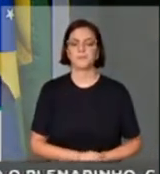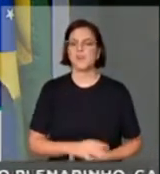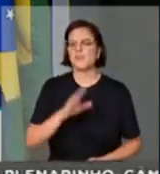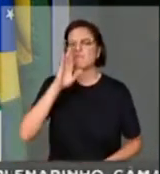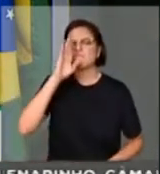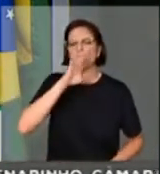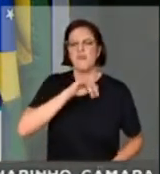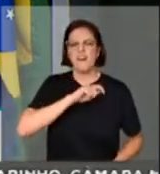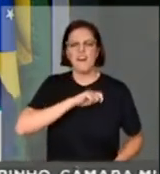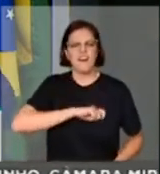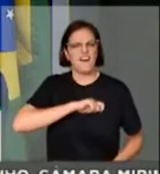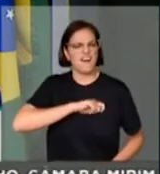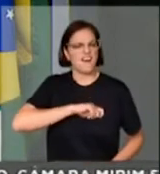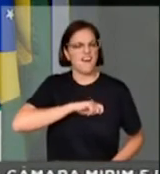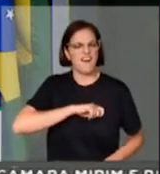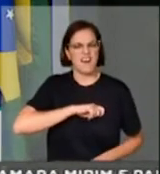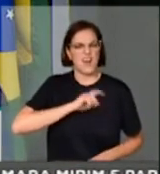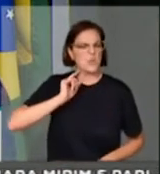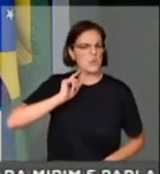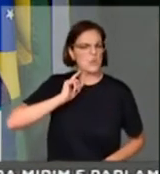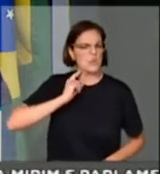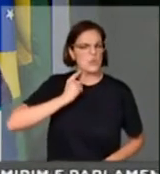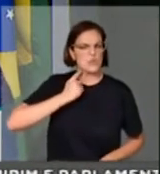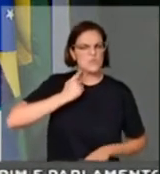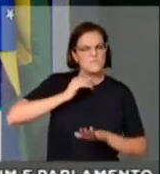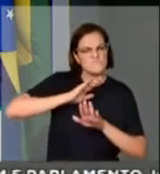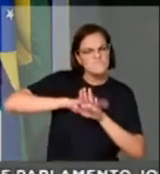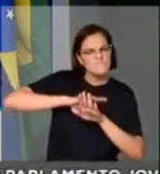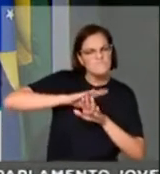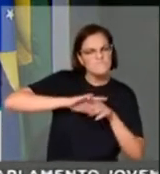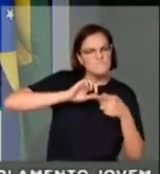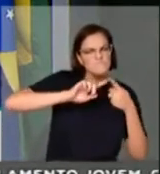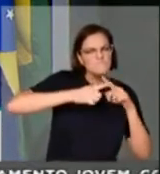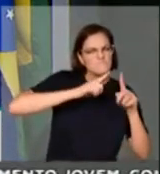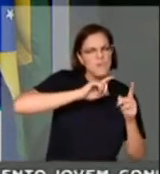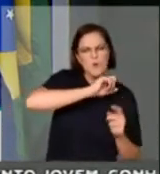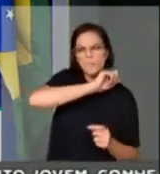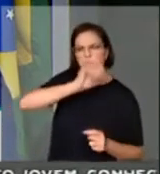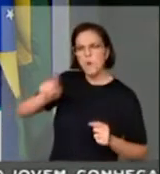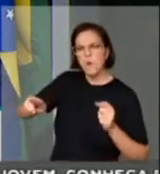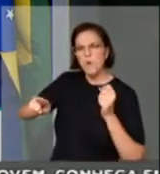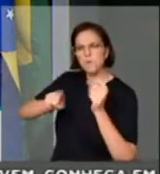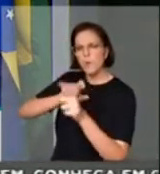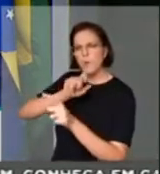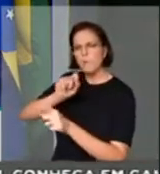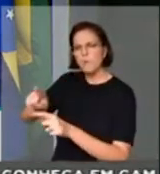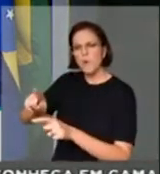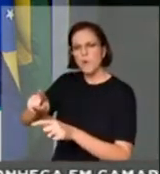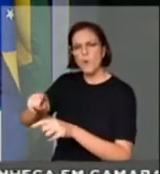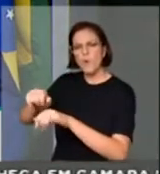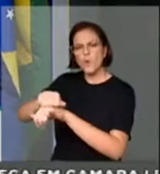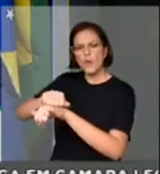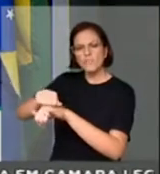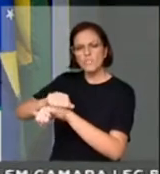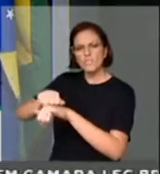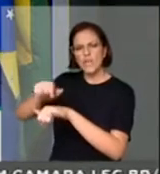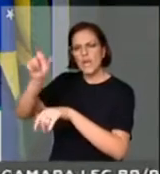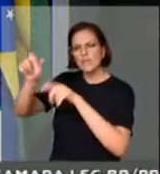macabra, desonesta, suja, para desqualificá-los, para destruir a